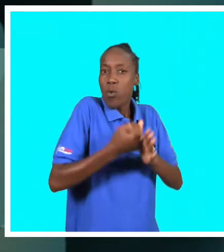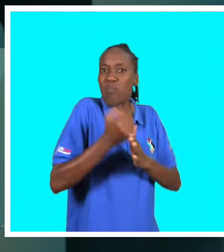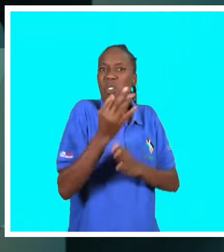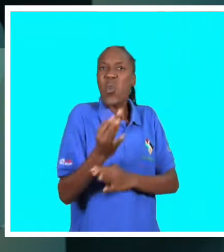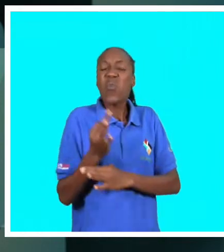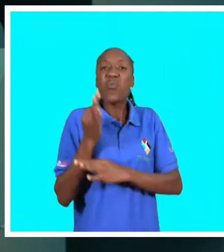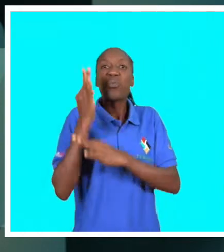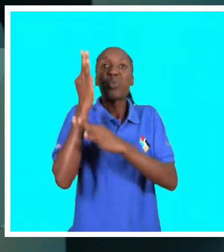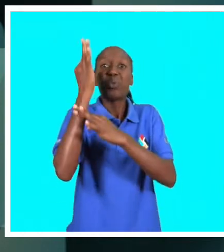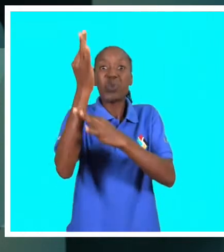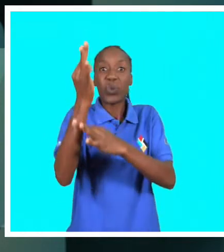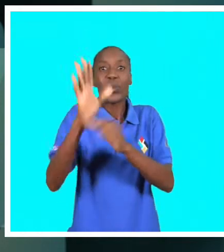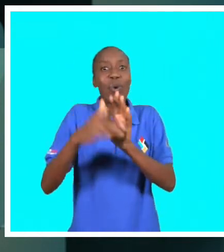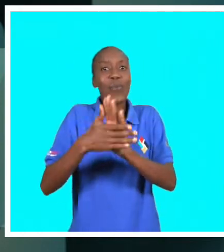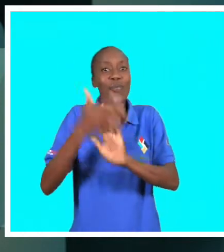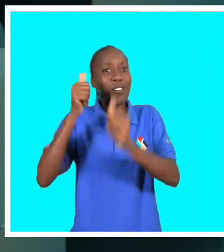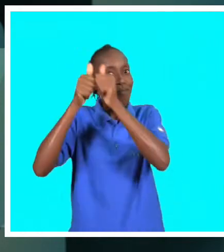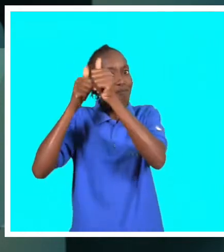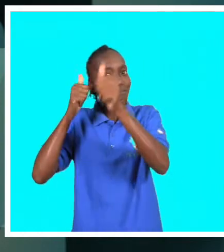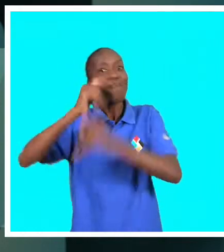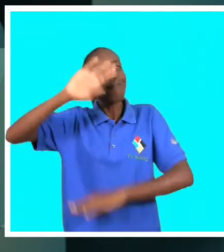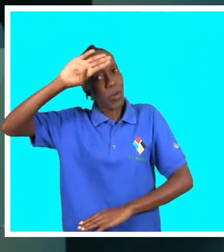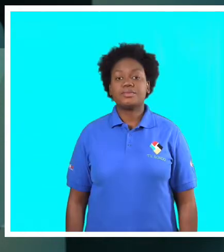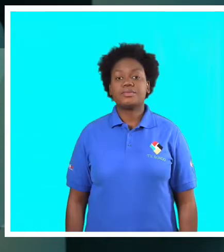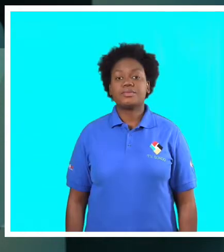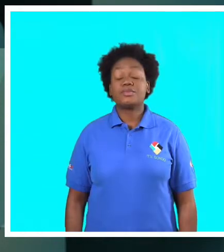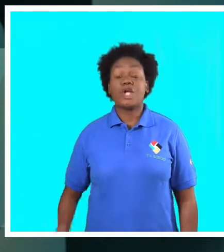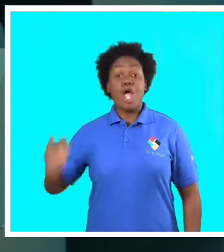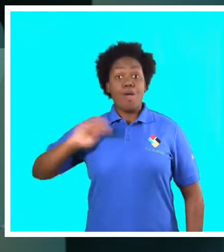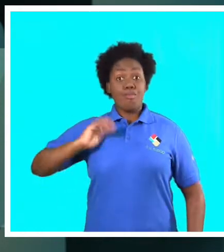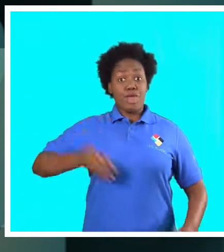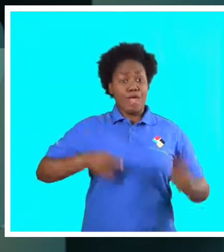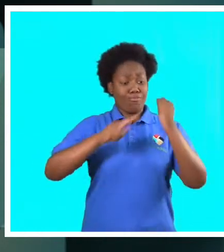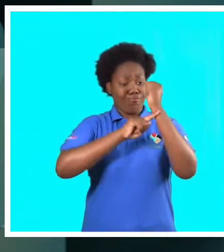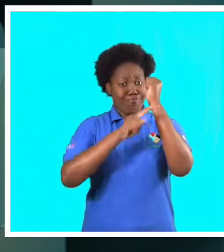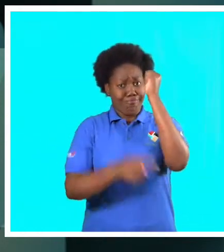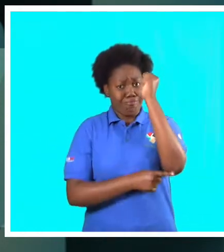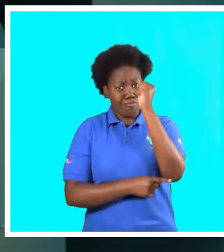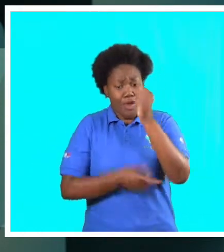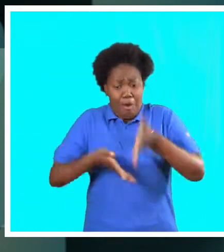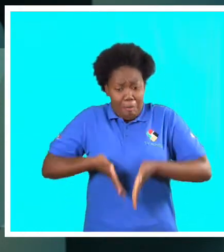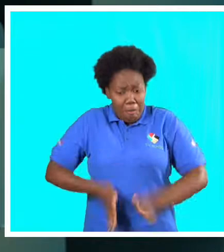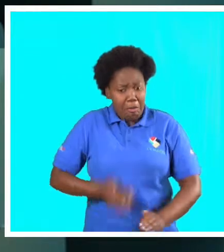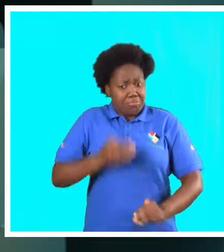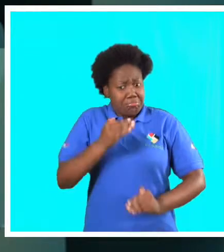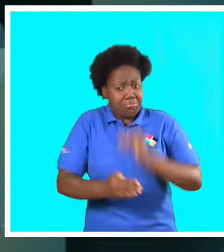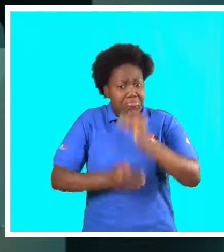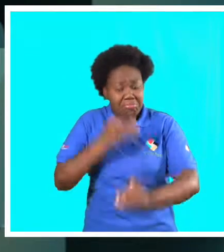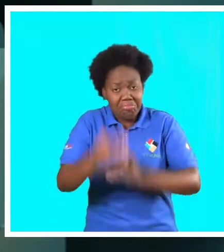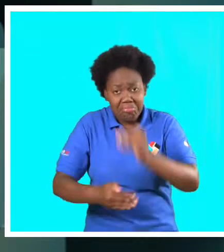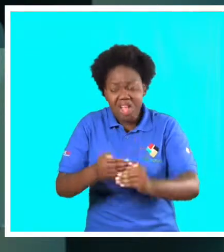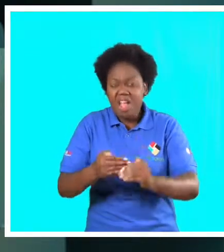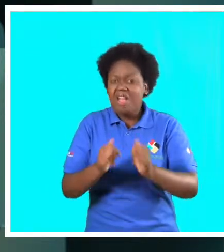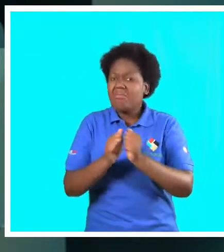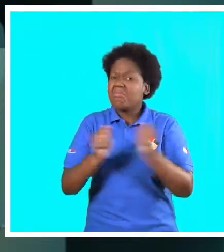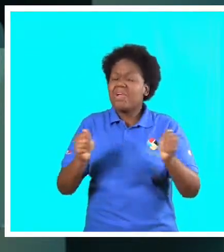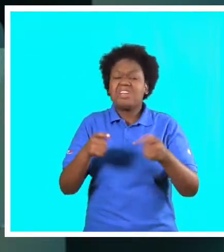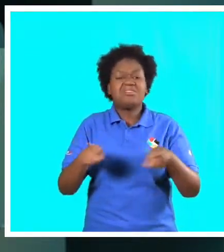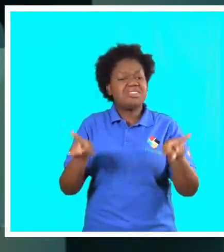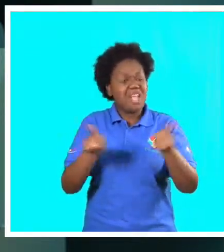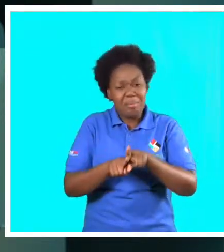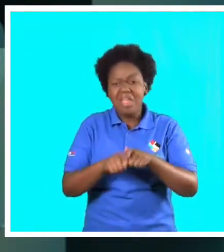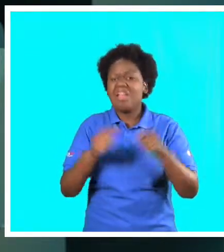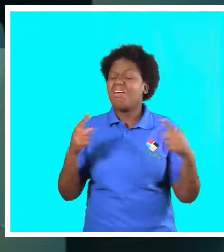a doença depois se manifeste. As doenças mentais podem também ter origem na gravidez,